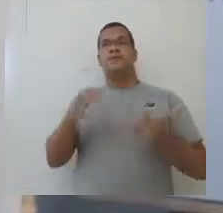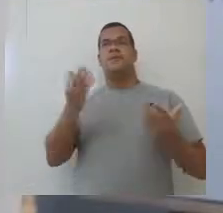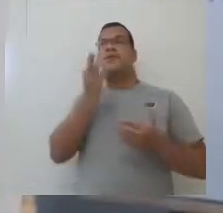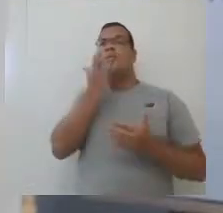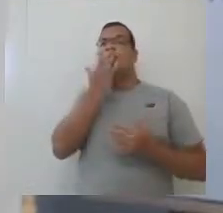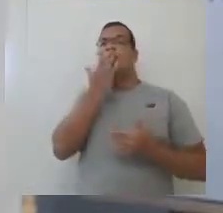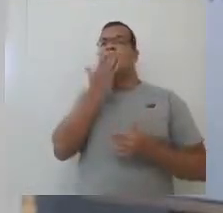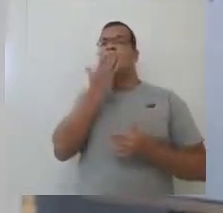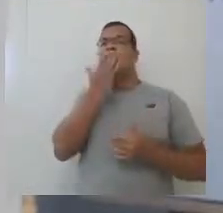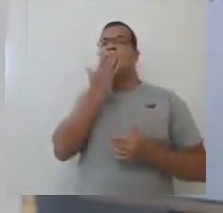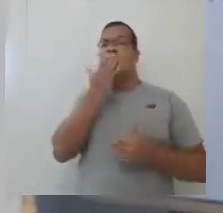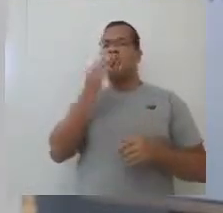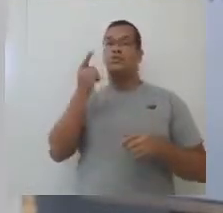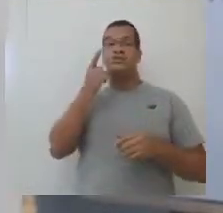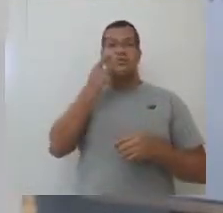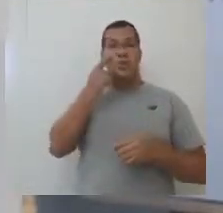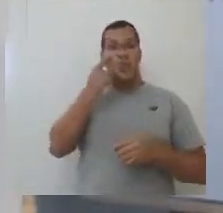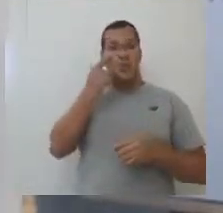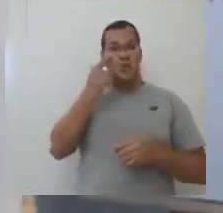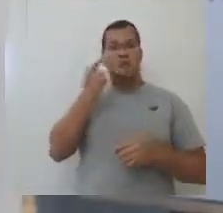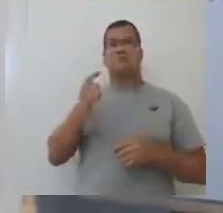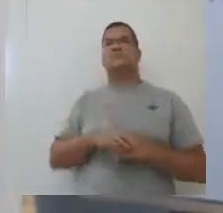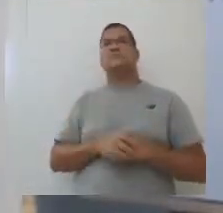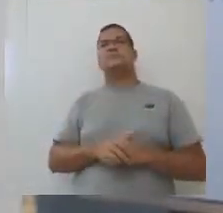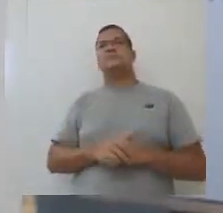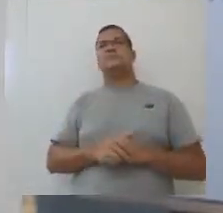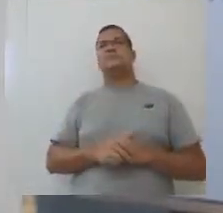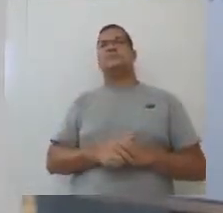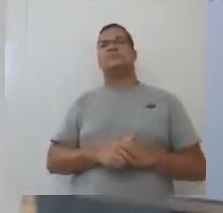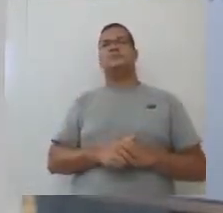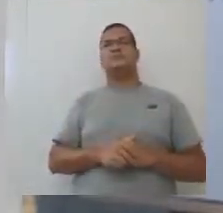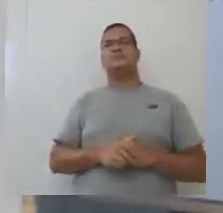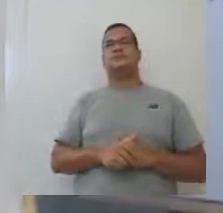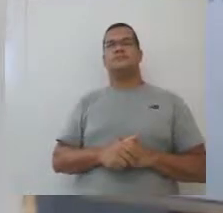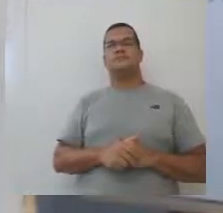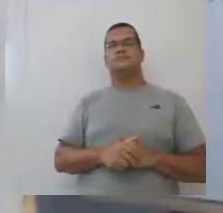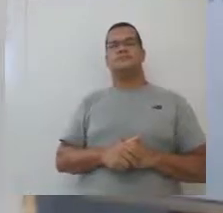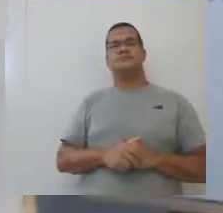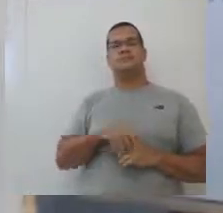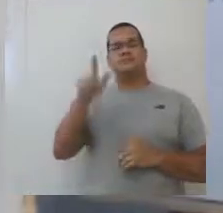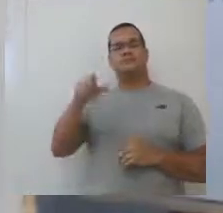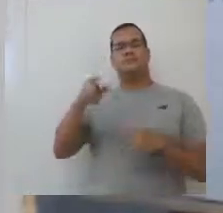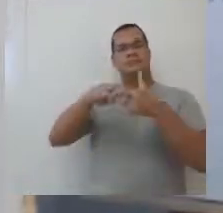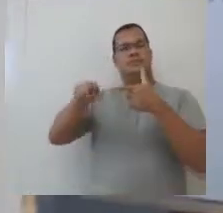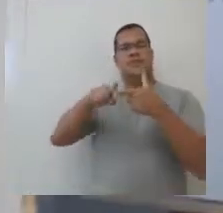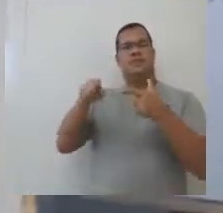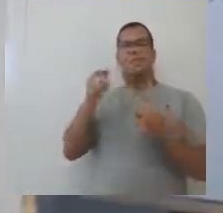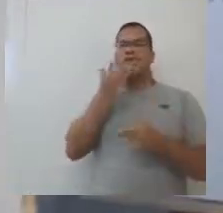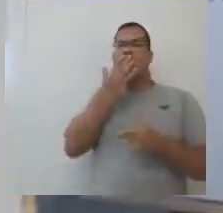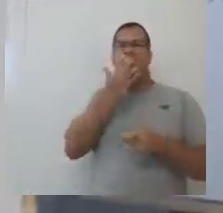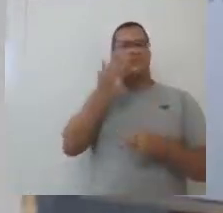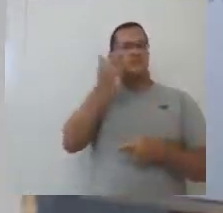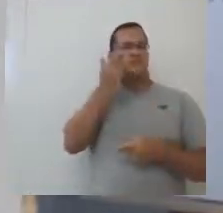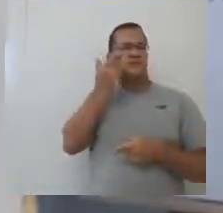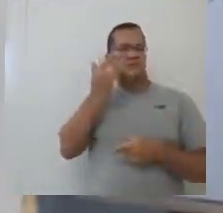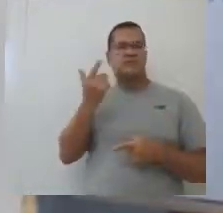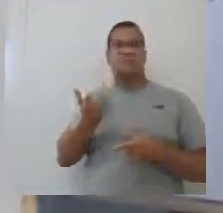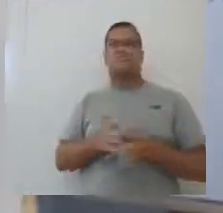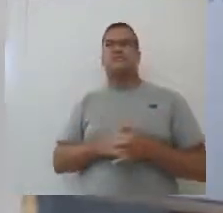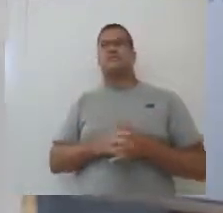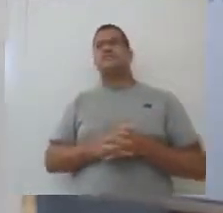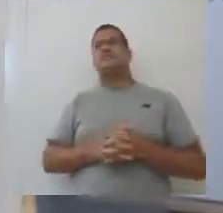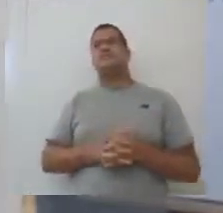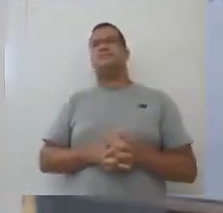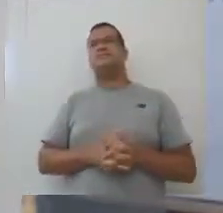da coloração. Ó, coloração dos olhos.